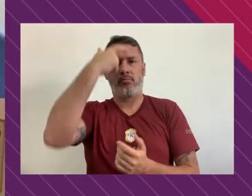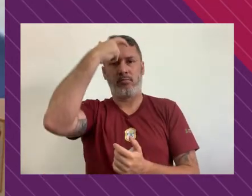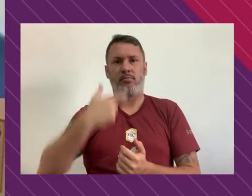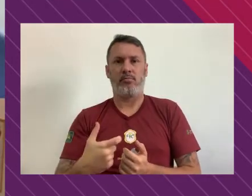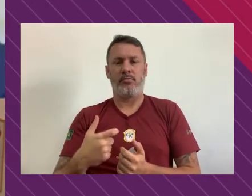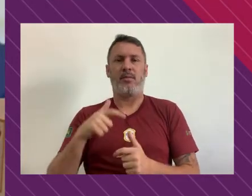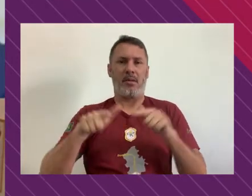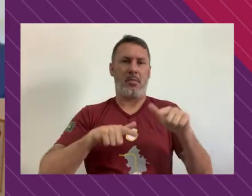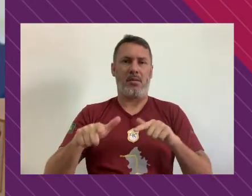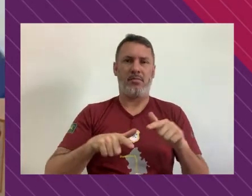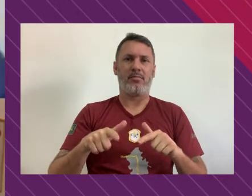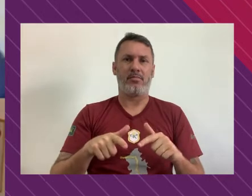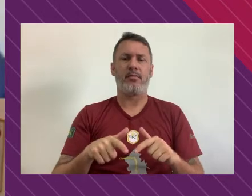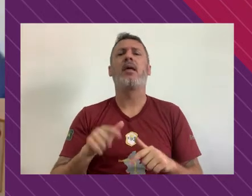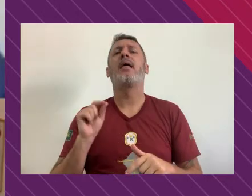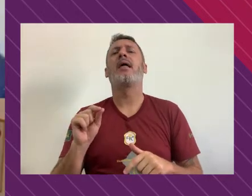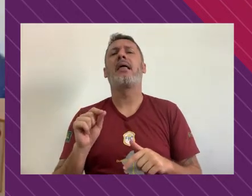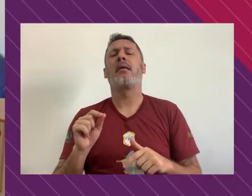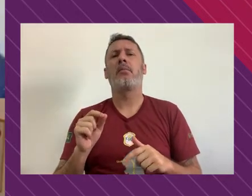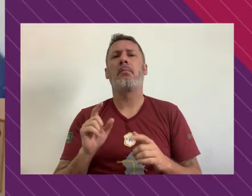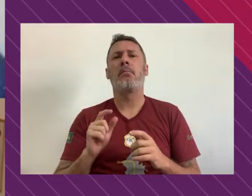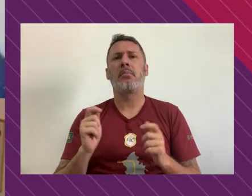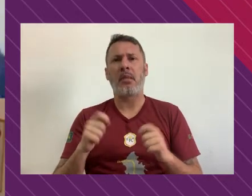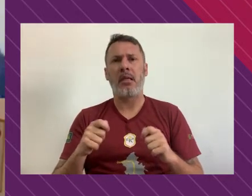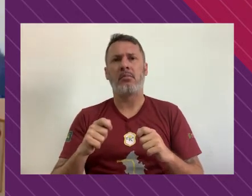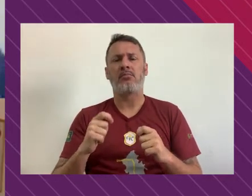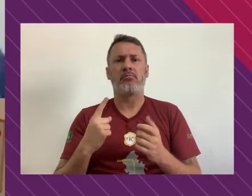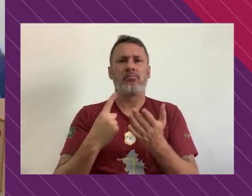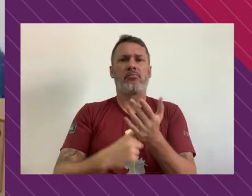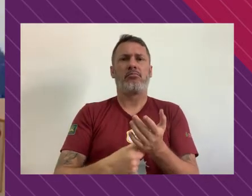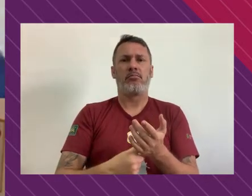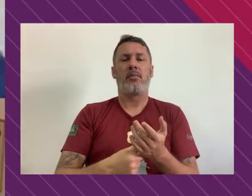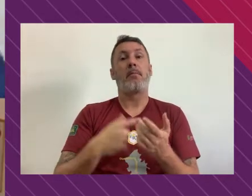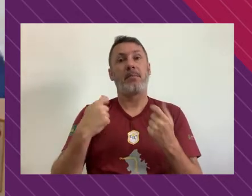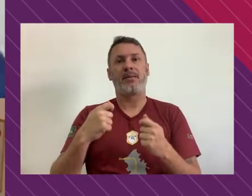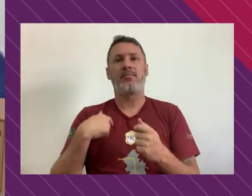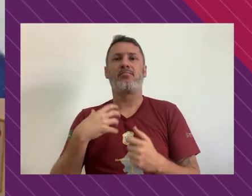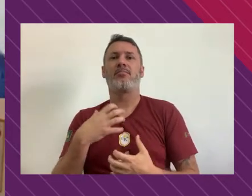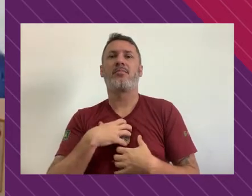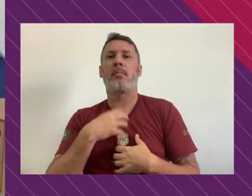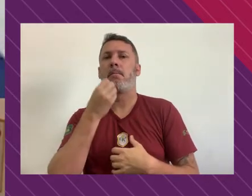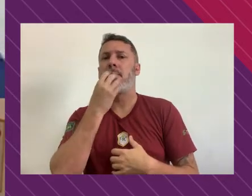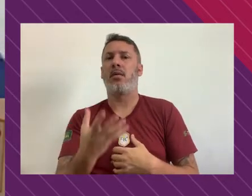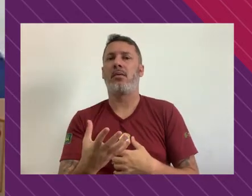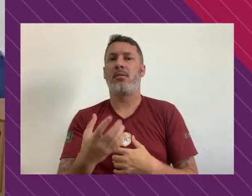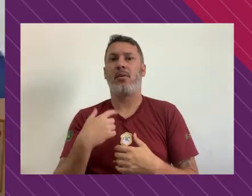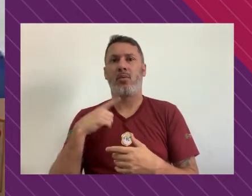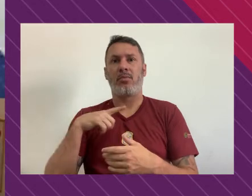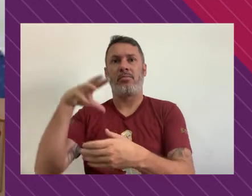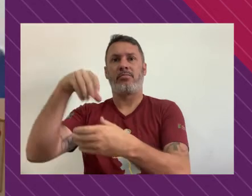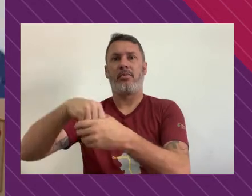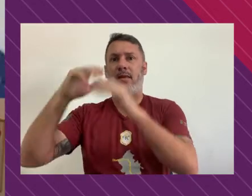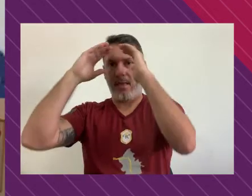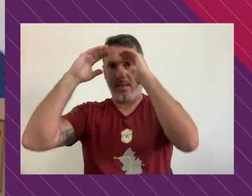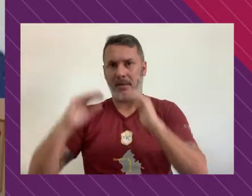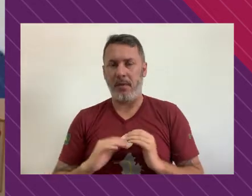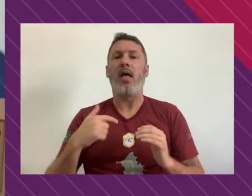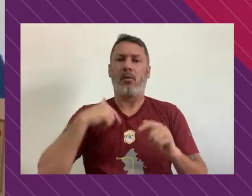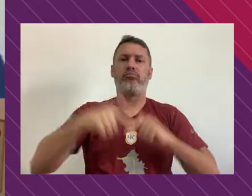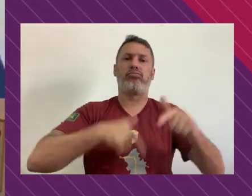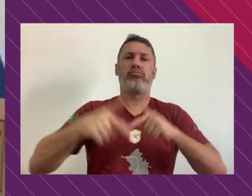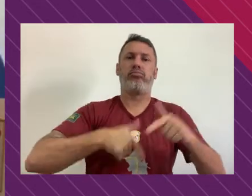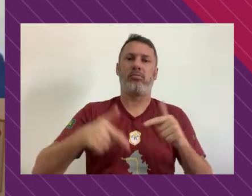sabem disso, com os modelos que a gente chama de modelos ágeis, né? E esses modelos ágeis, eles são muito interessantes porque eles têm uma característica que